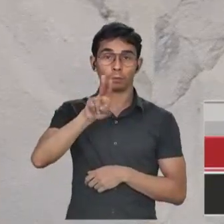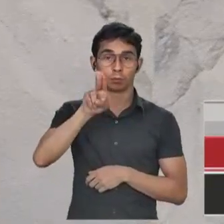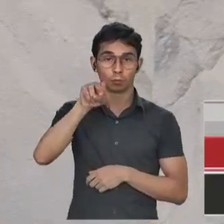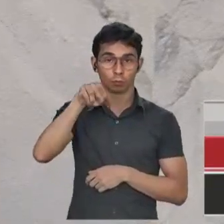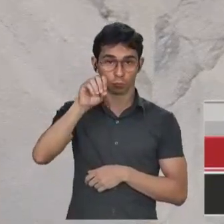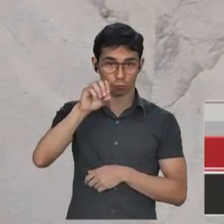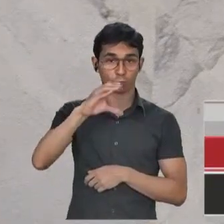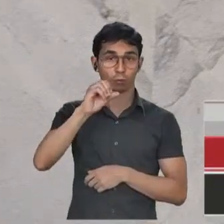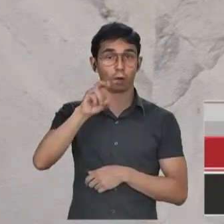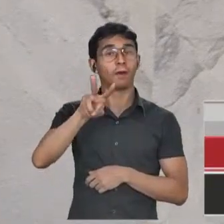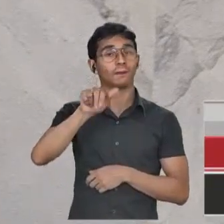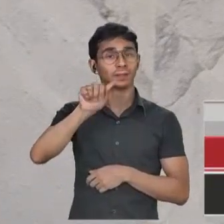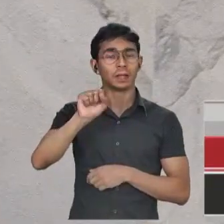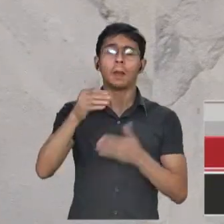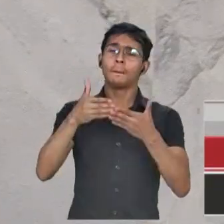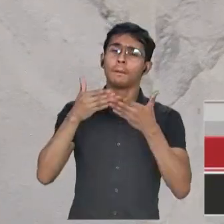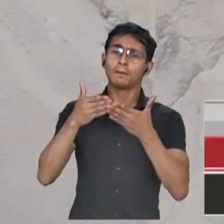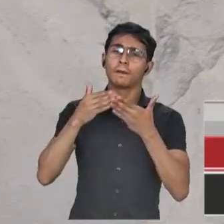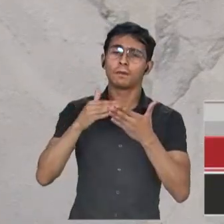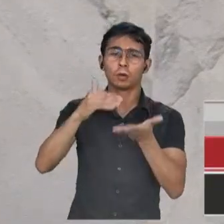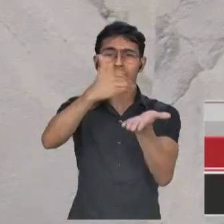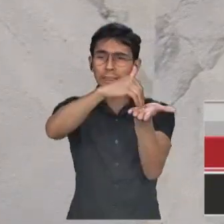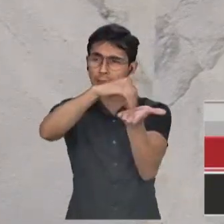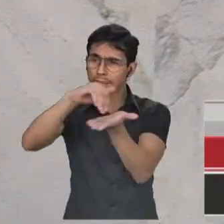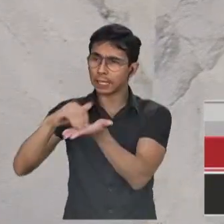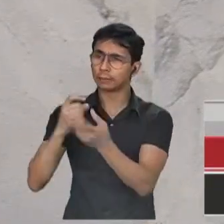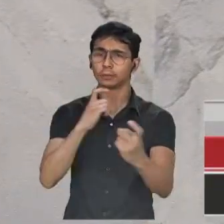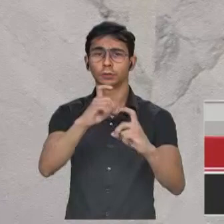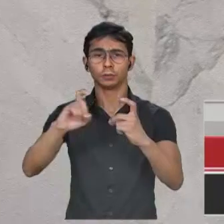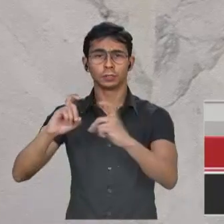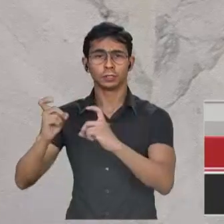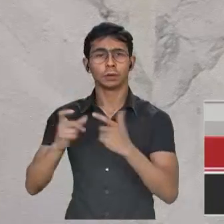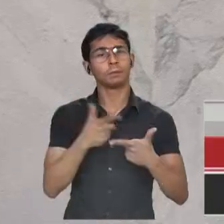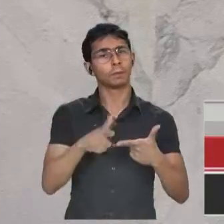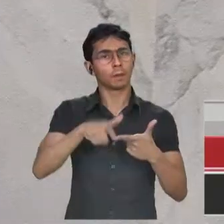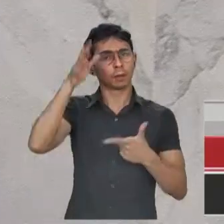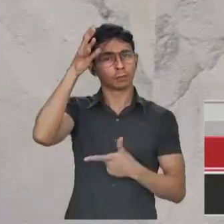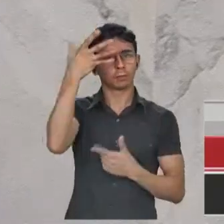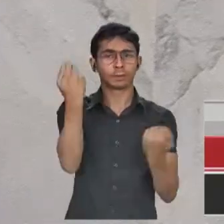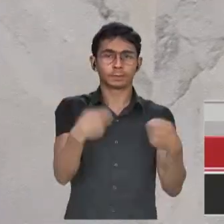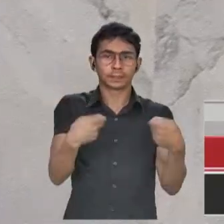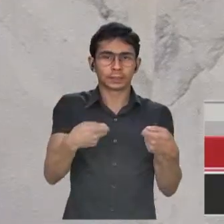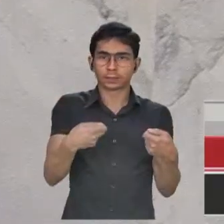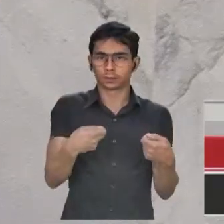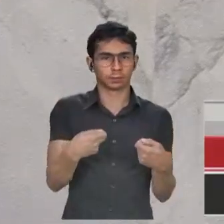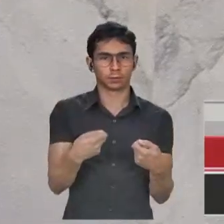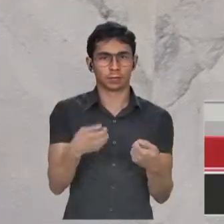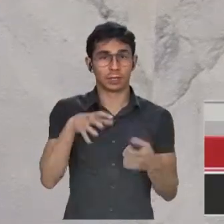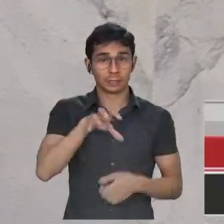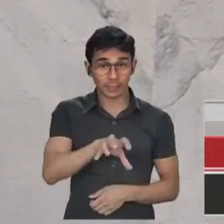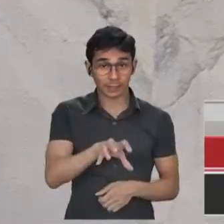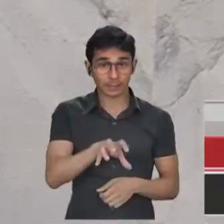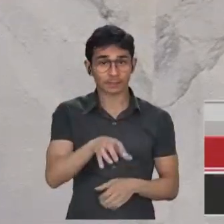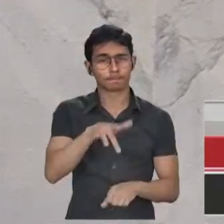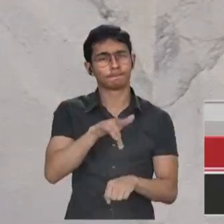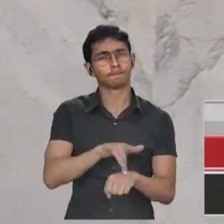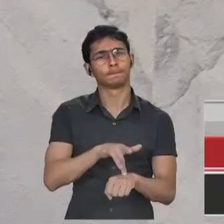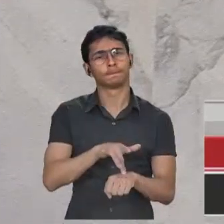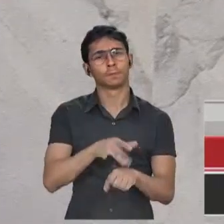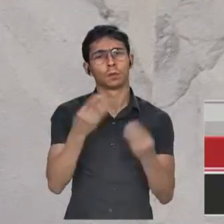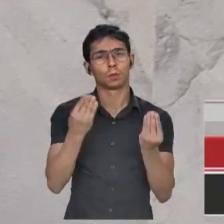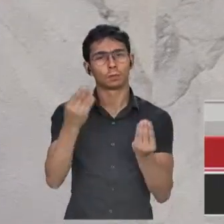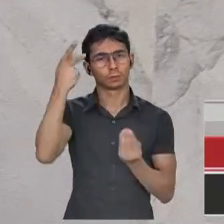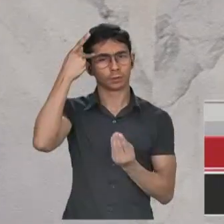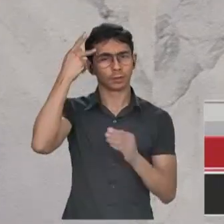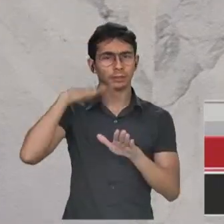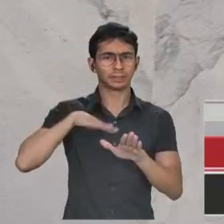se junto com seu secretariado e vejo que está acontecendo e isso é um absurdo nós acabamos de prejudicar o trânsito de são